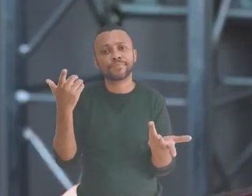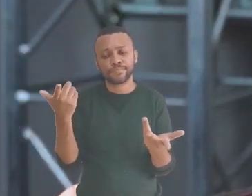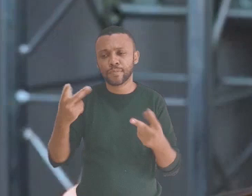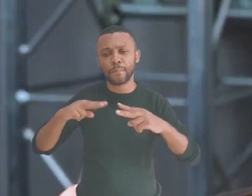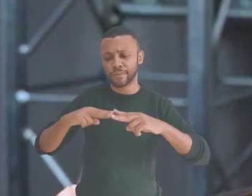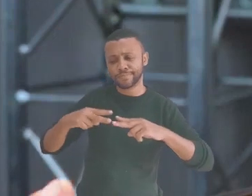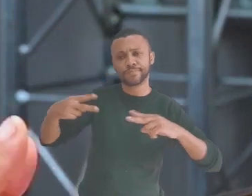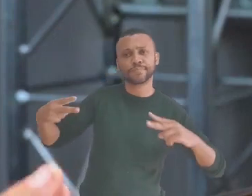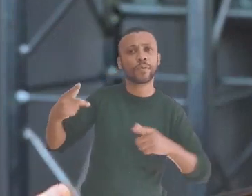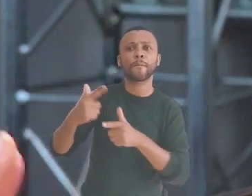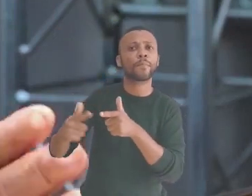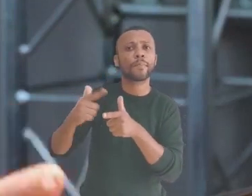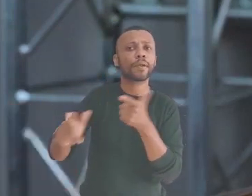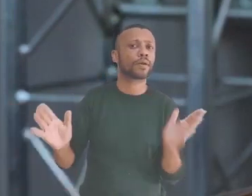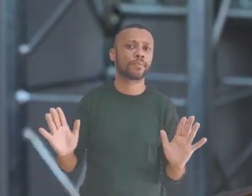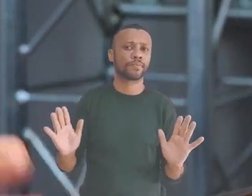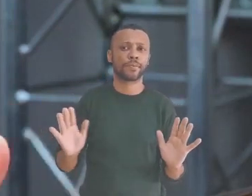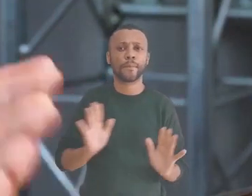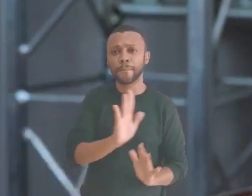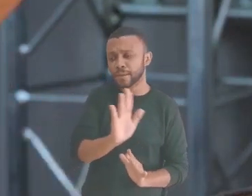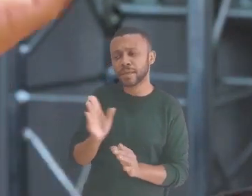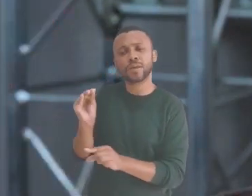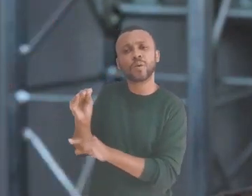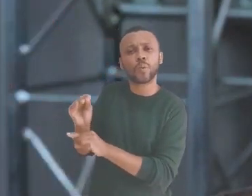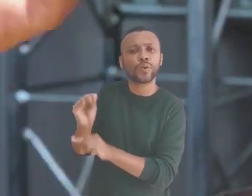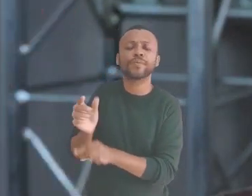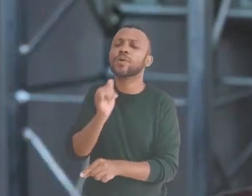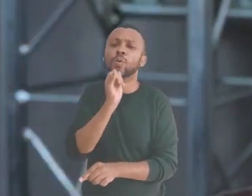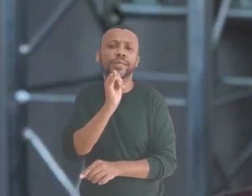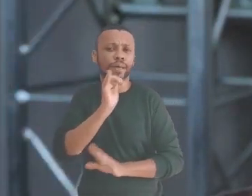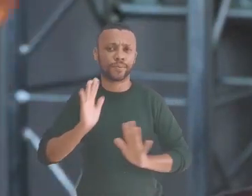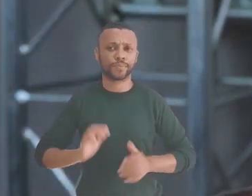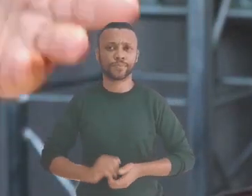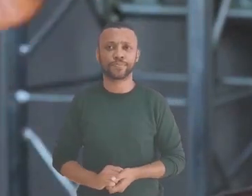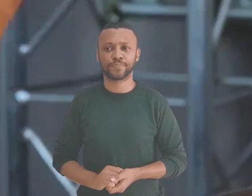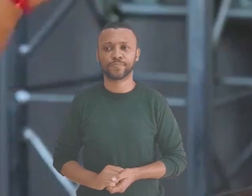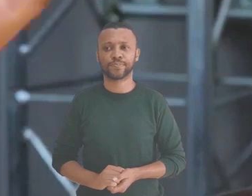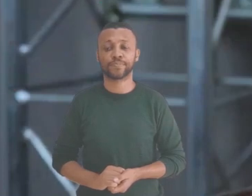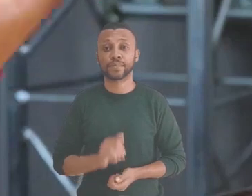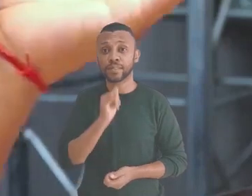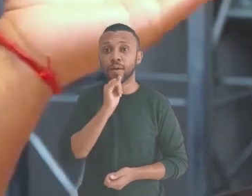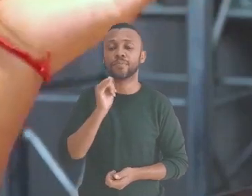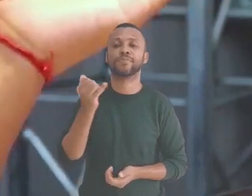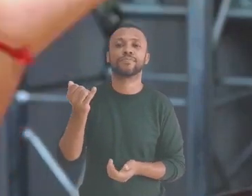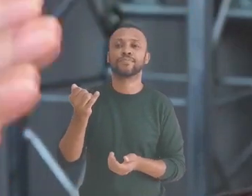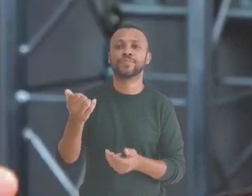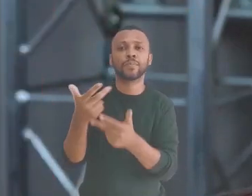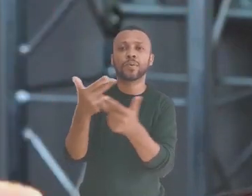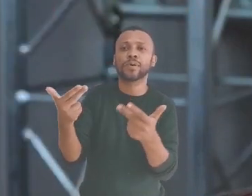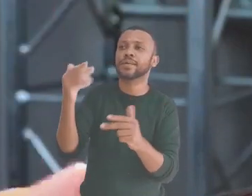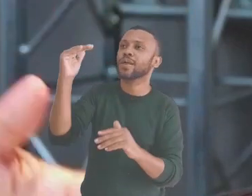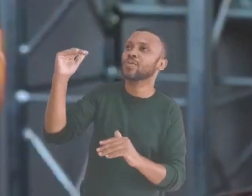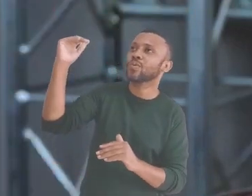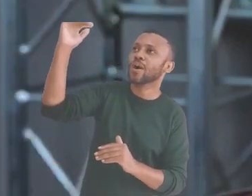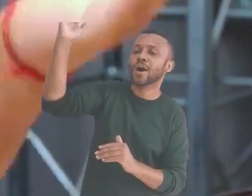a gente para viver, né? Exemplos. Tá no alto, se vira e pega. Por quê, mãe? Depois eu não vou ter